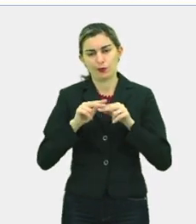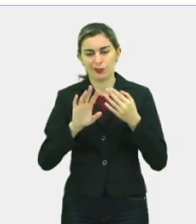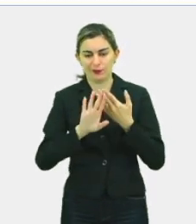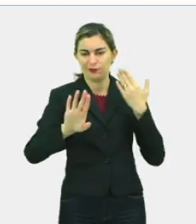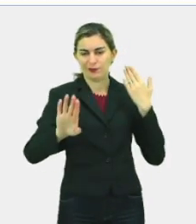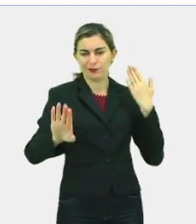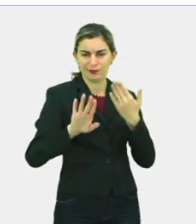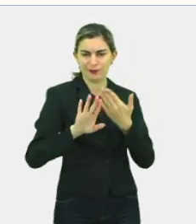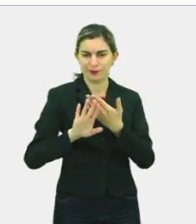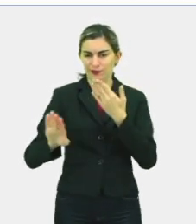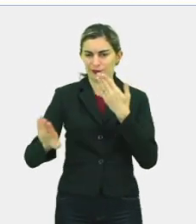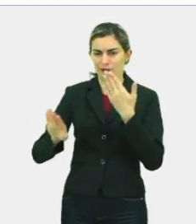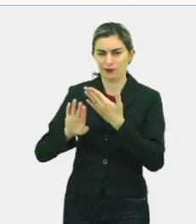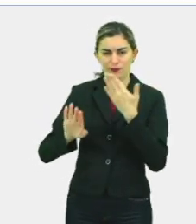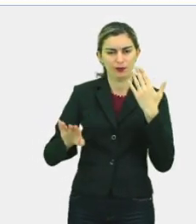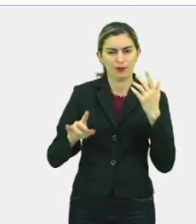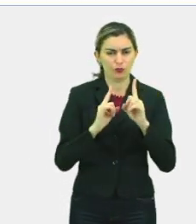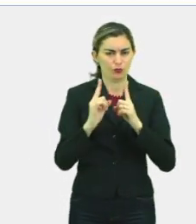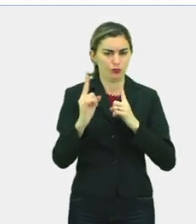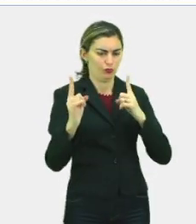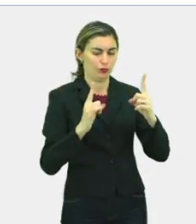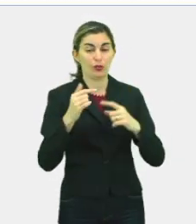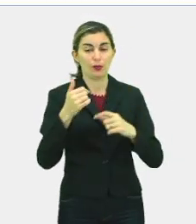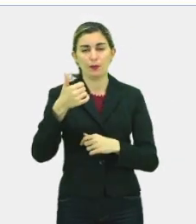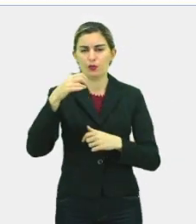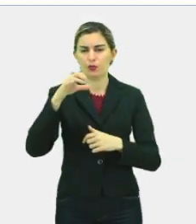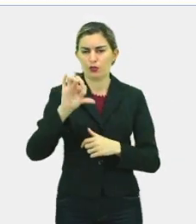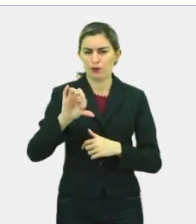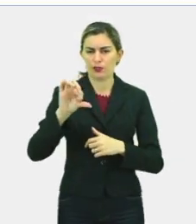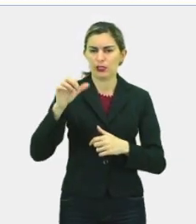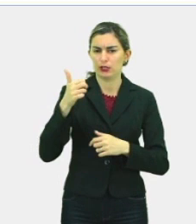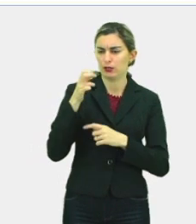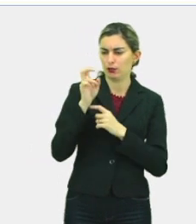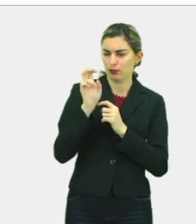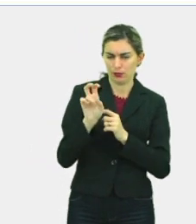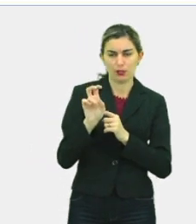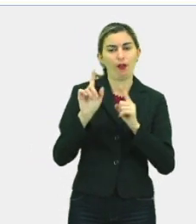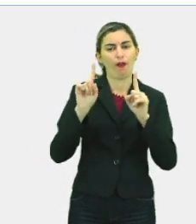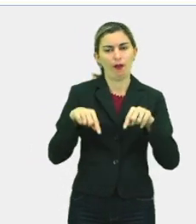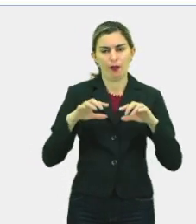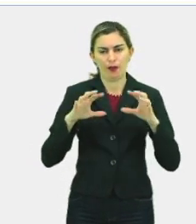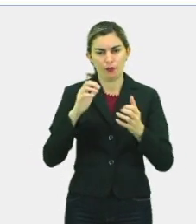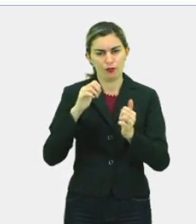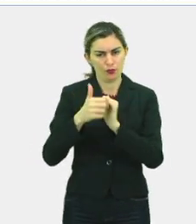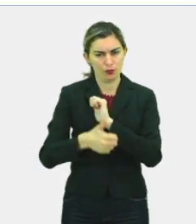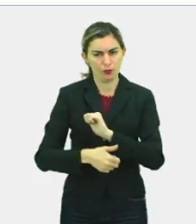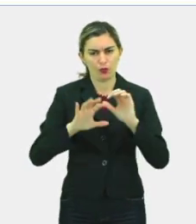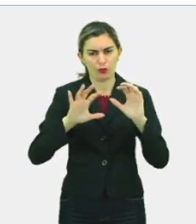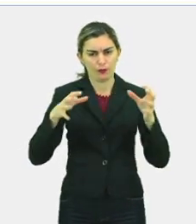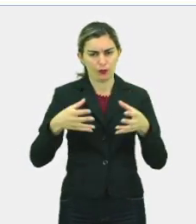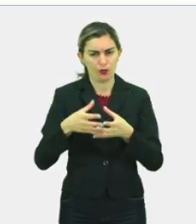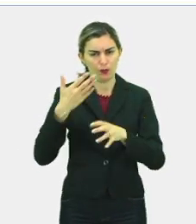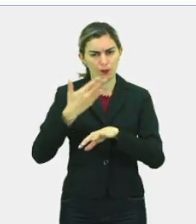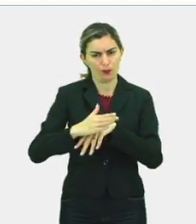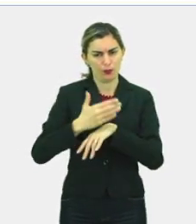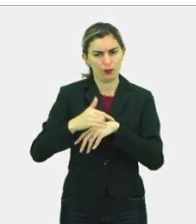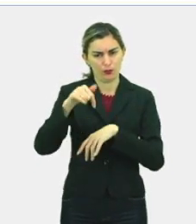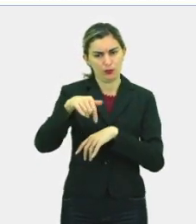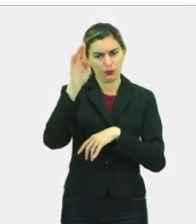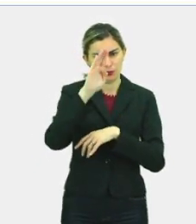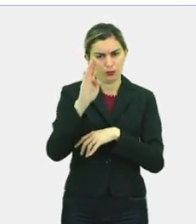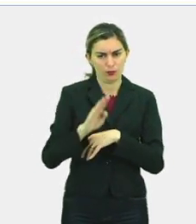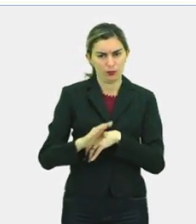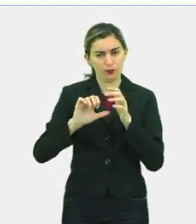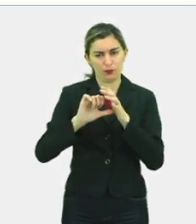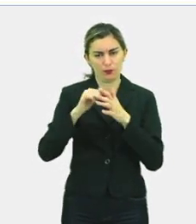conta justamente desse afastamento. Então, somente em 1915 é que esse esporte foi praticado aqui no